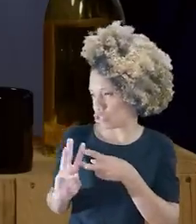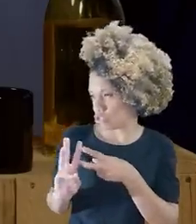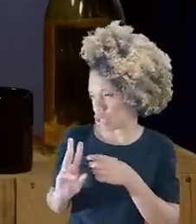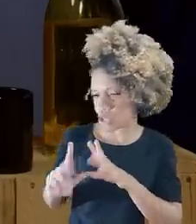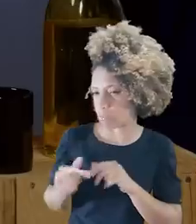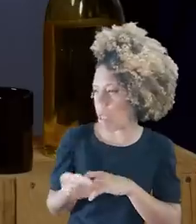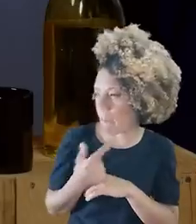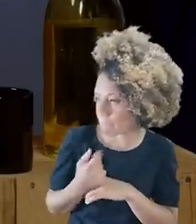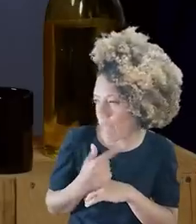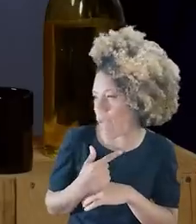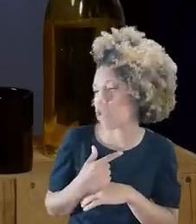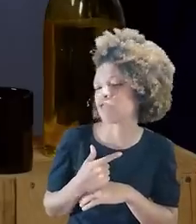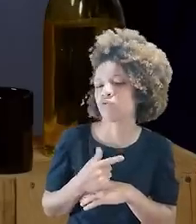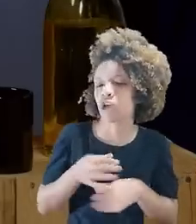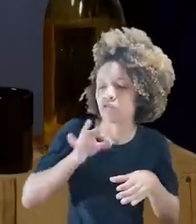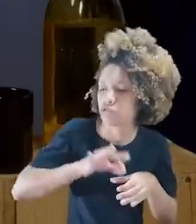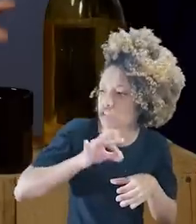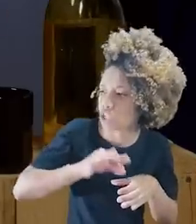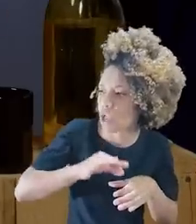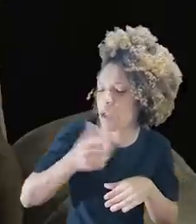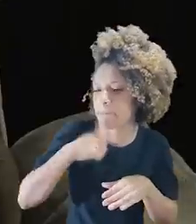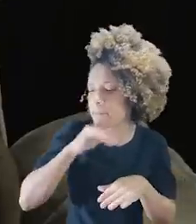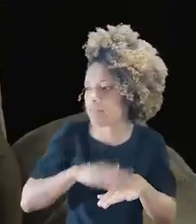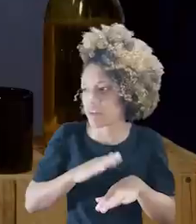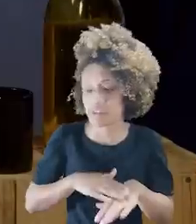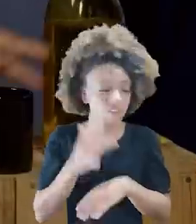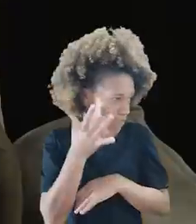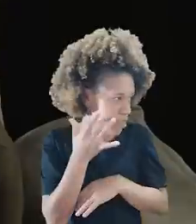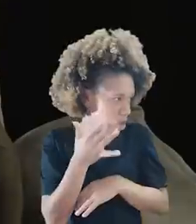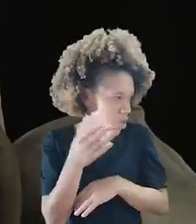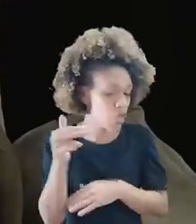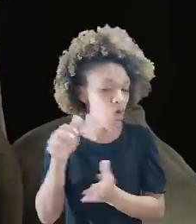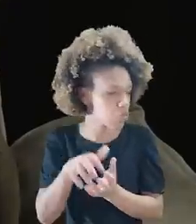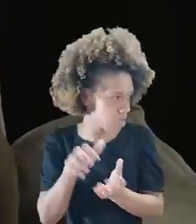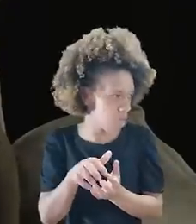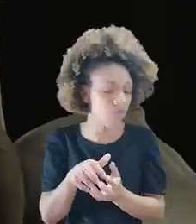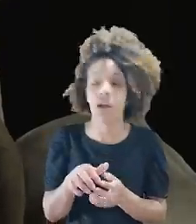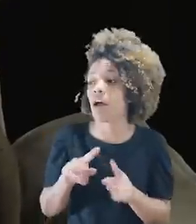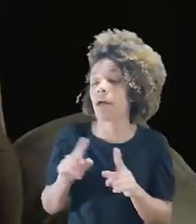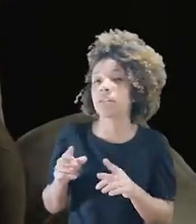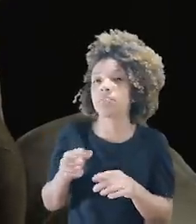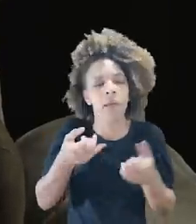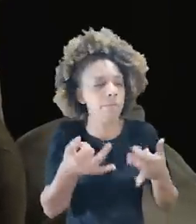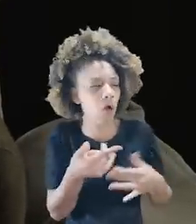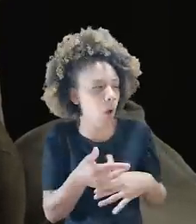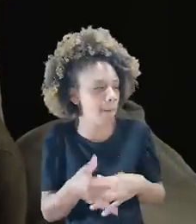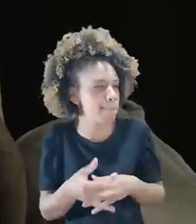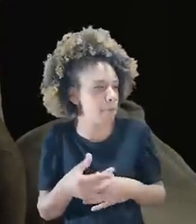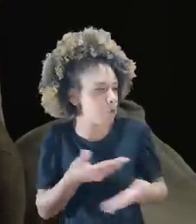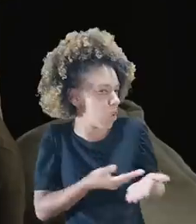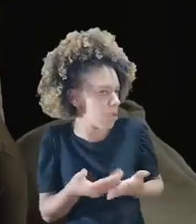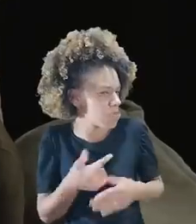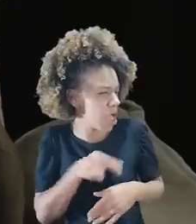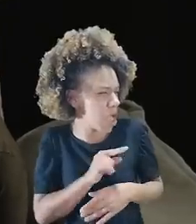tinha remédio tudo chá que minha mãe fazia do Nordeste é que você falou para mim uma coisa que ficou muito marcada que você falou assim cara naquele começo eu